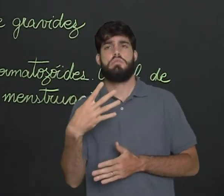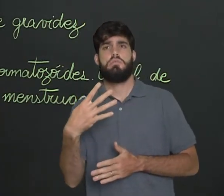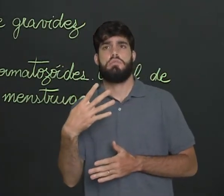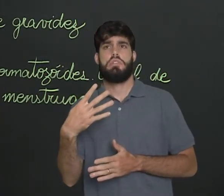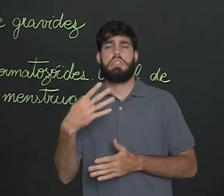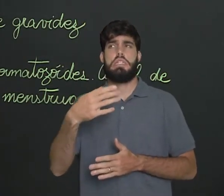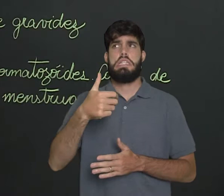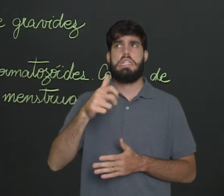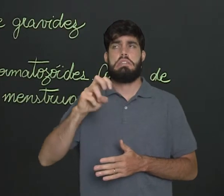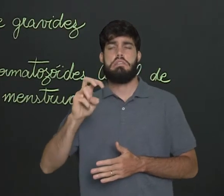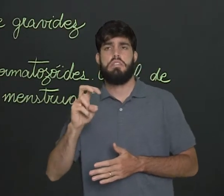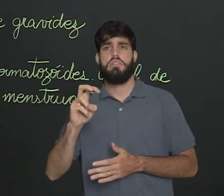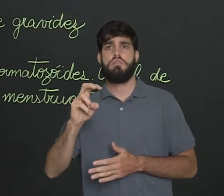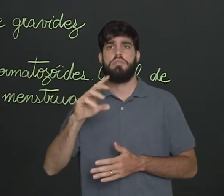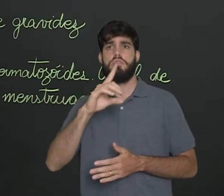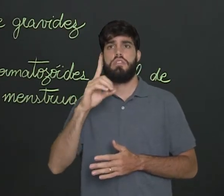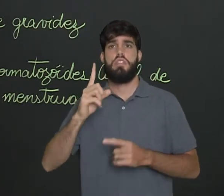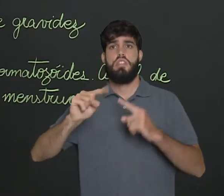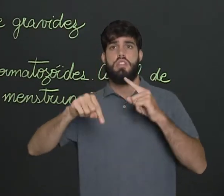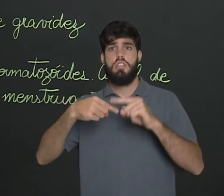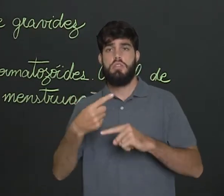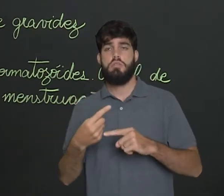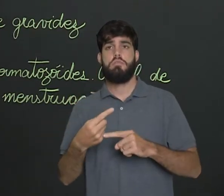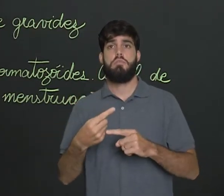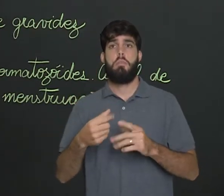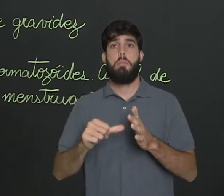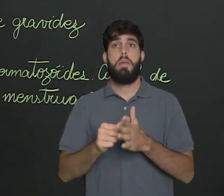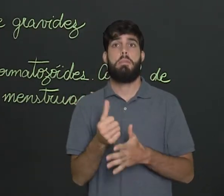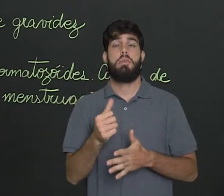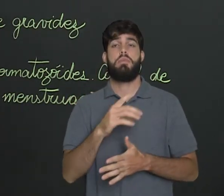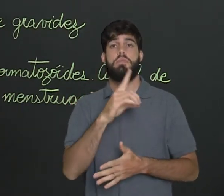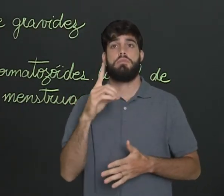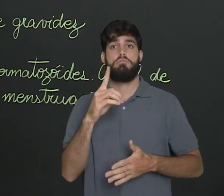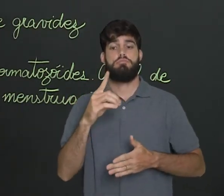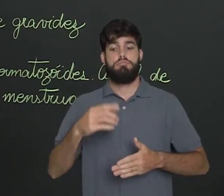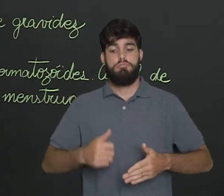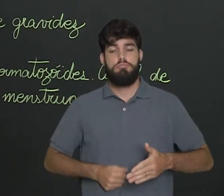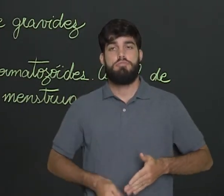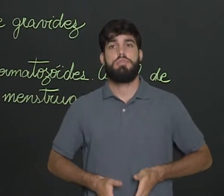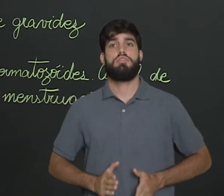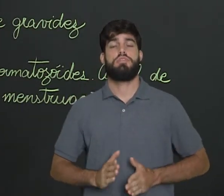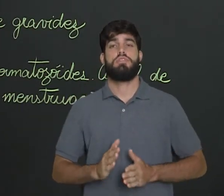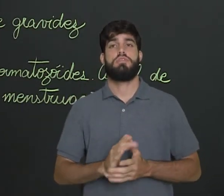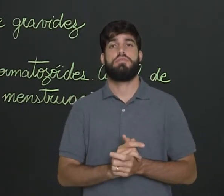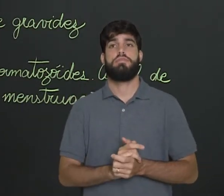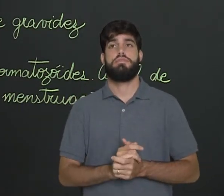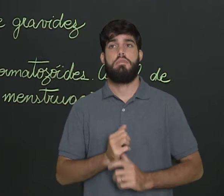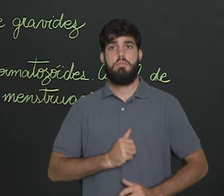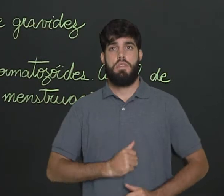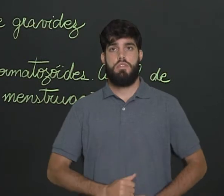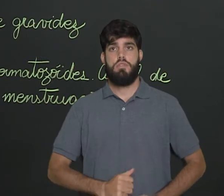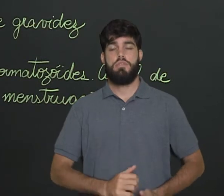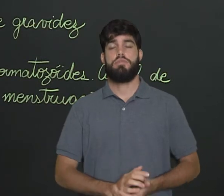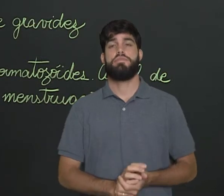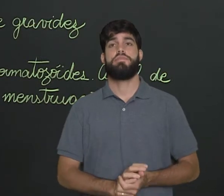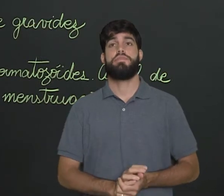o 14º dia e o 15º dia após o primeiro dia da menstruação.